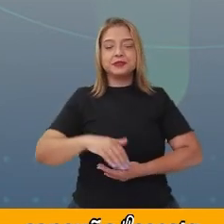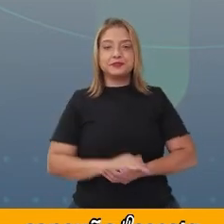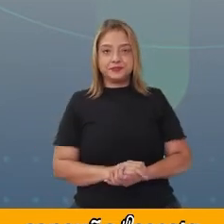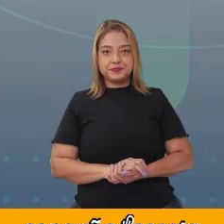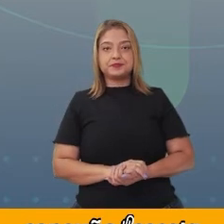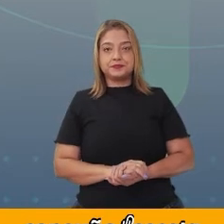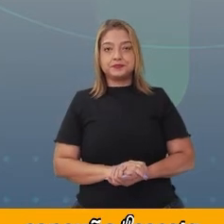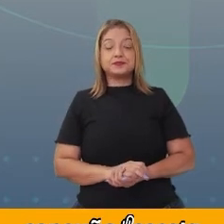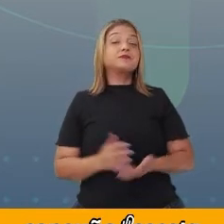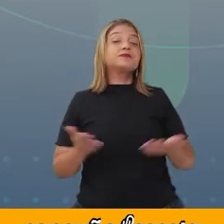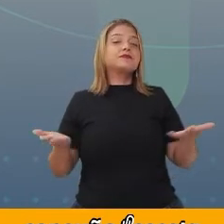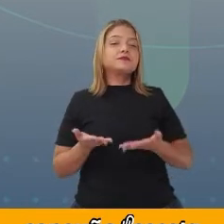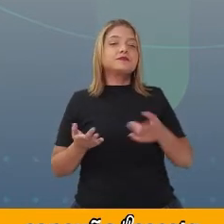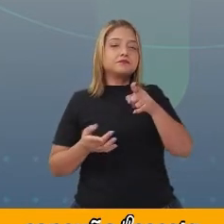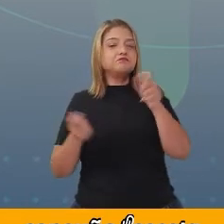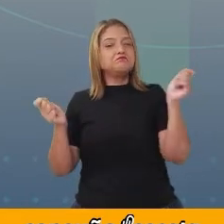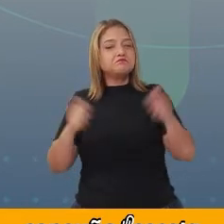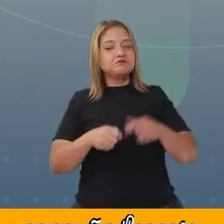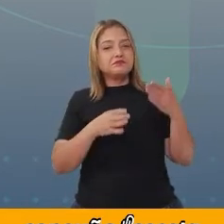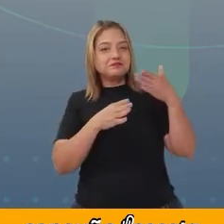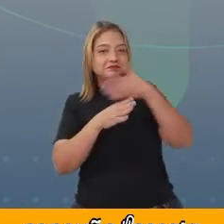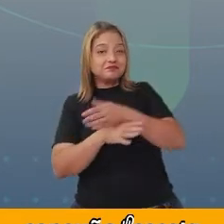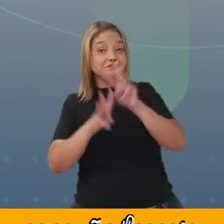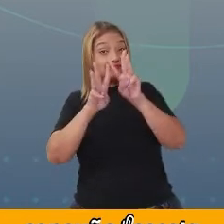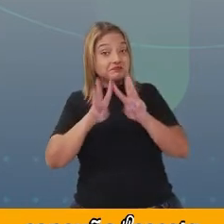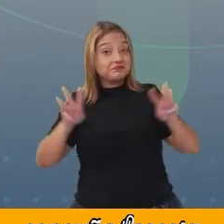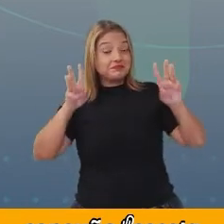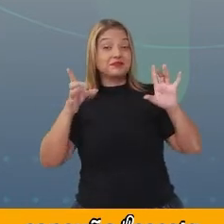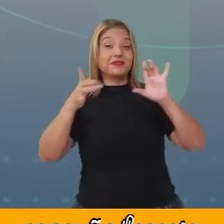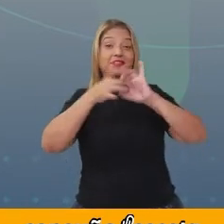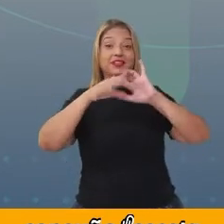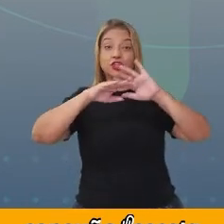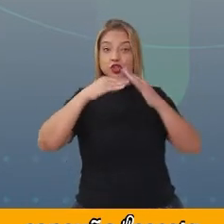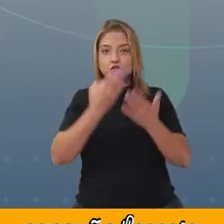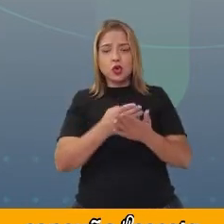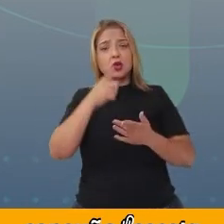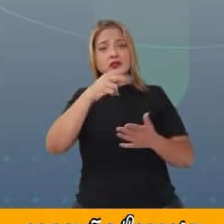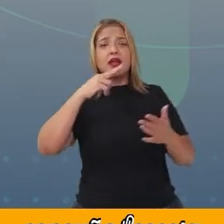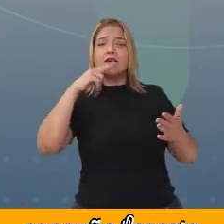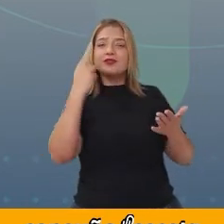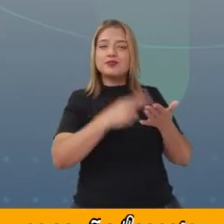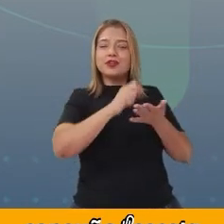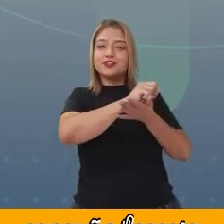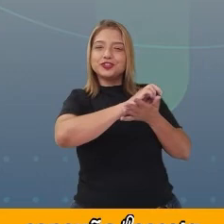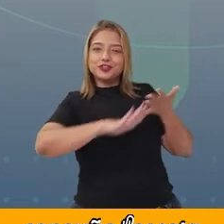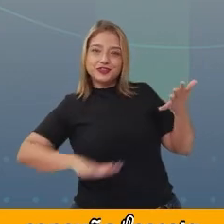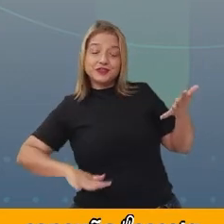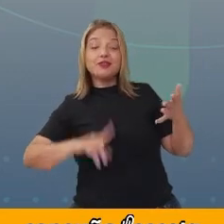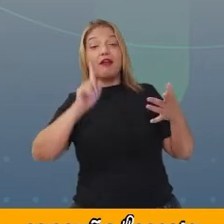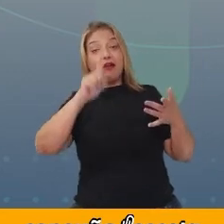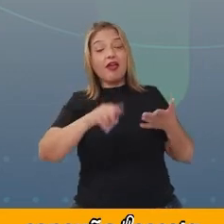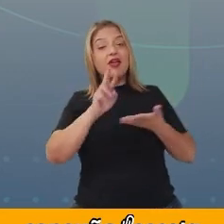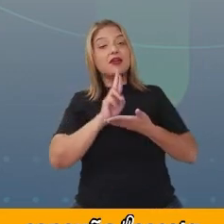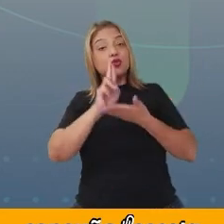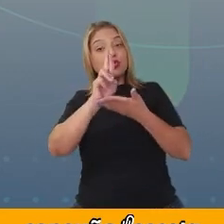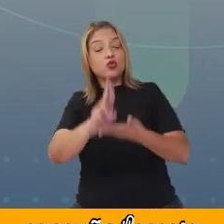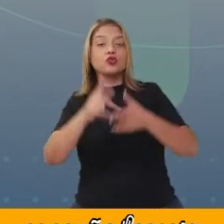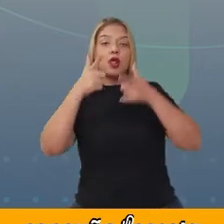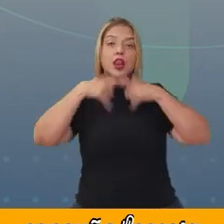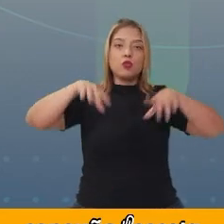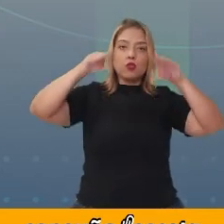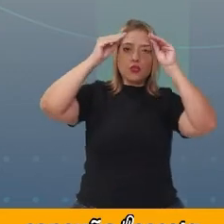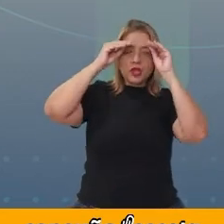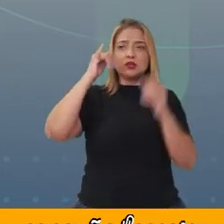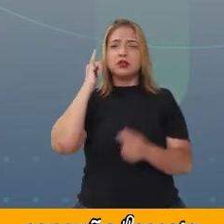que tal, então, acessar o portal Conexão Escola para realizar uma atividade sobre os recursos linguísticos em